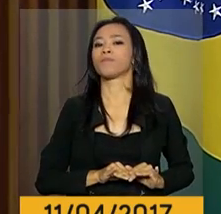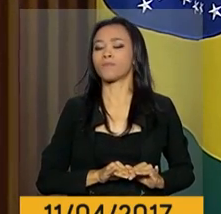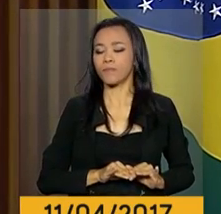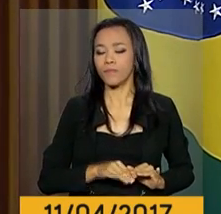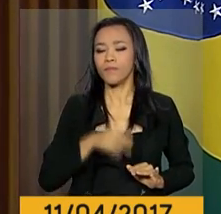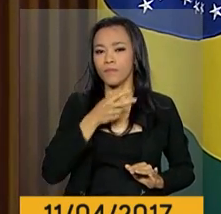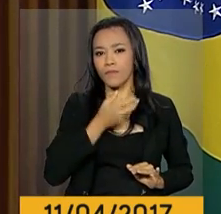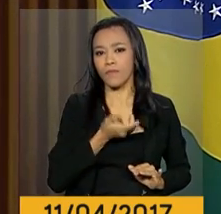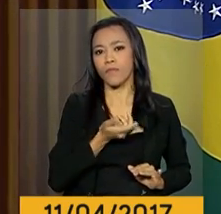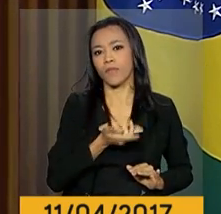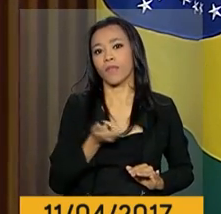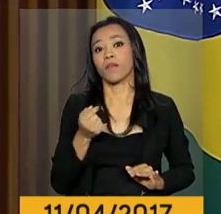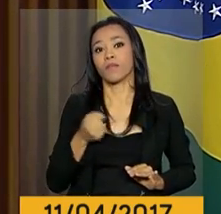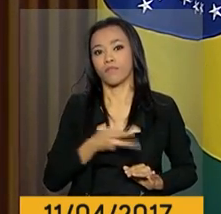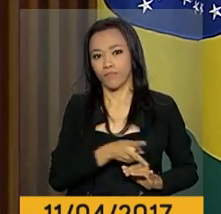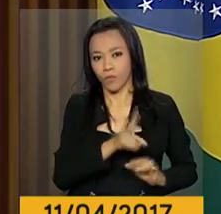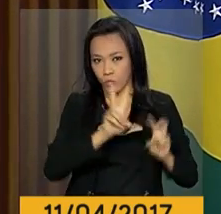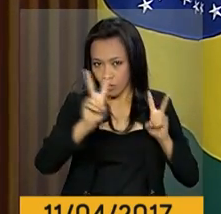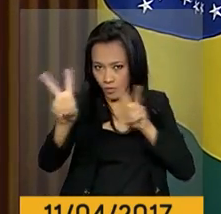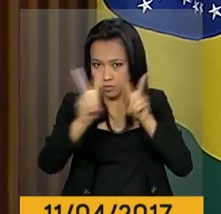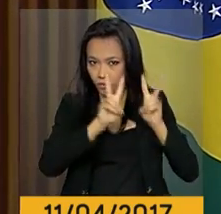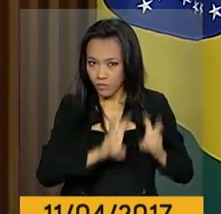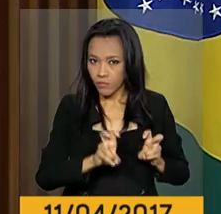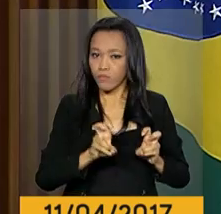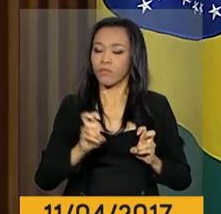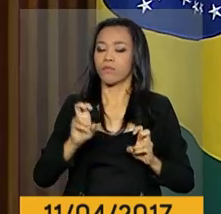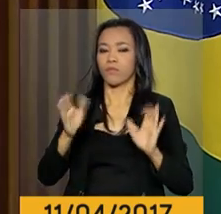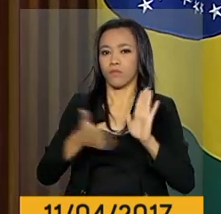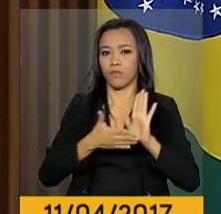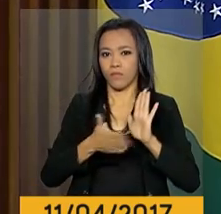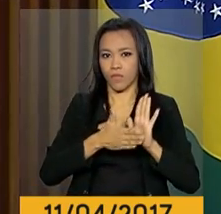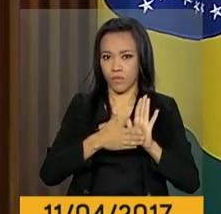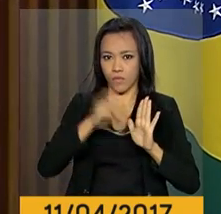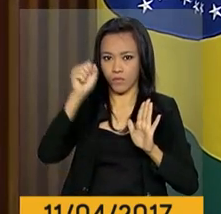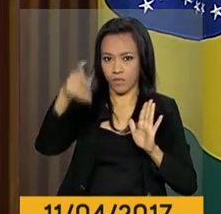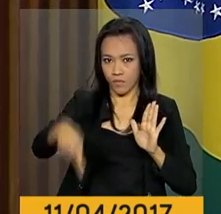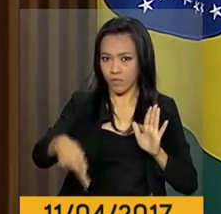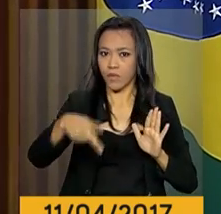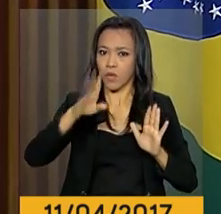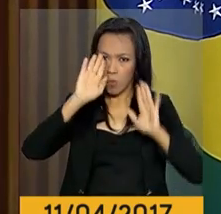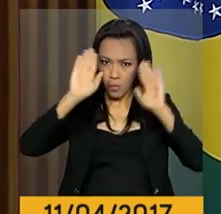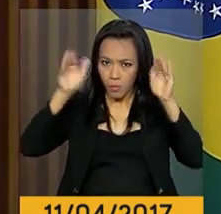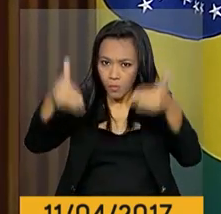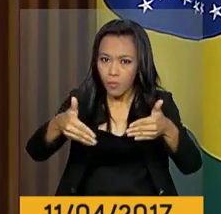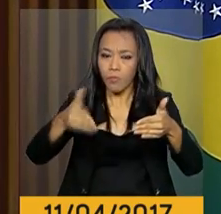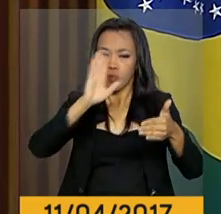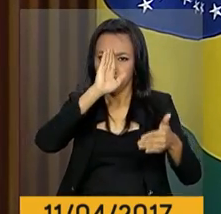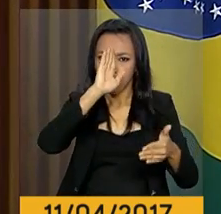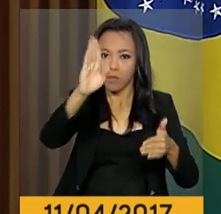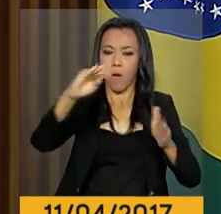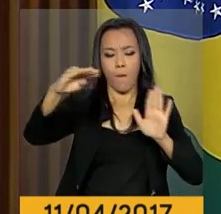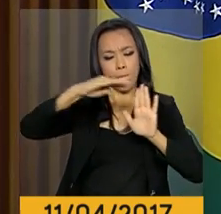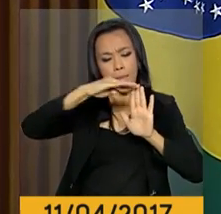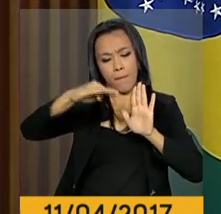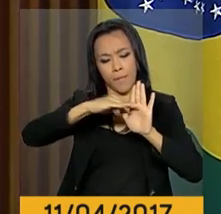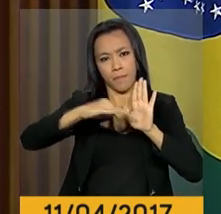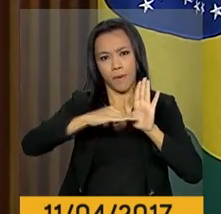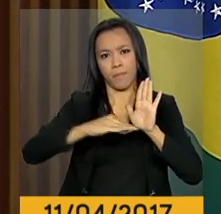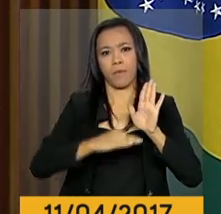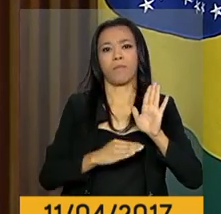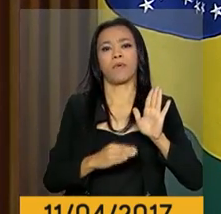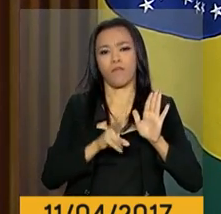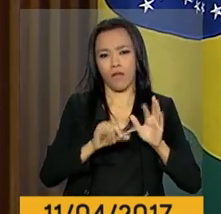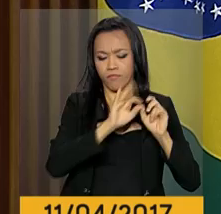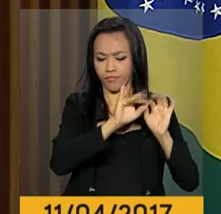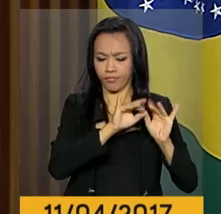dorsal da Previdência eh o esquema central da reforma que basicamente se